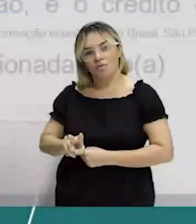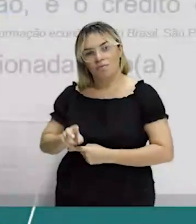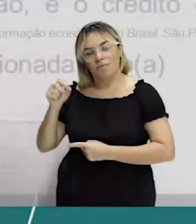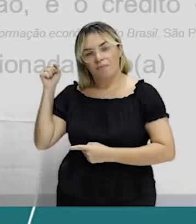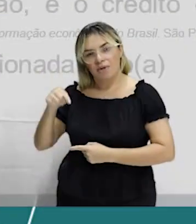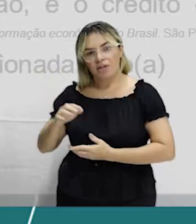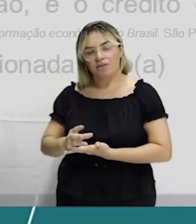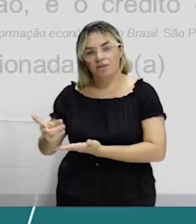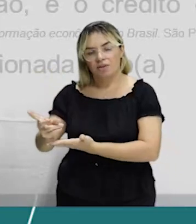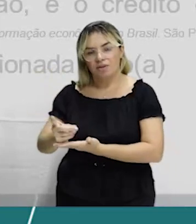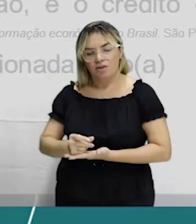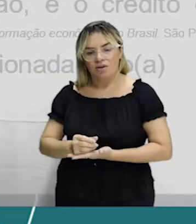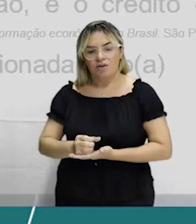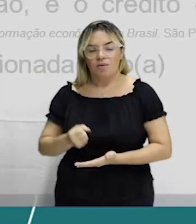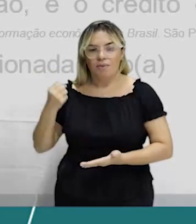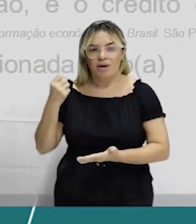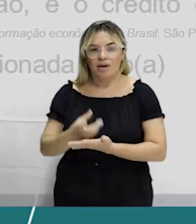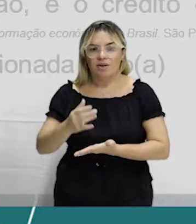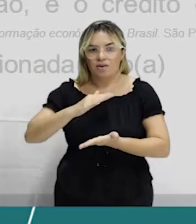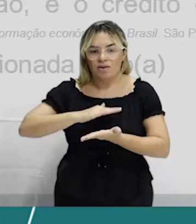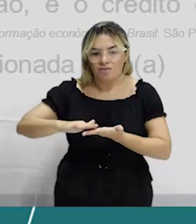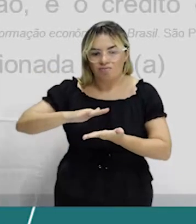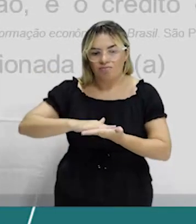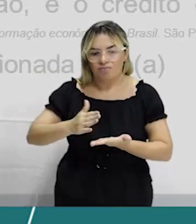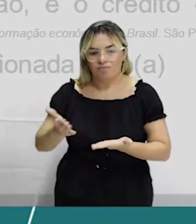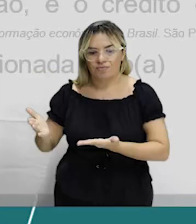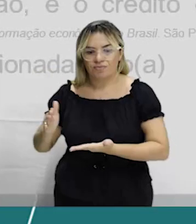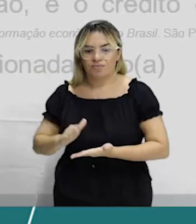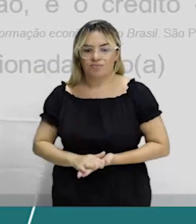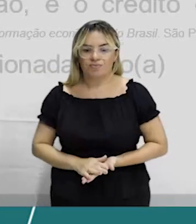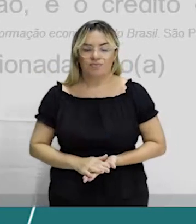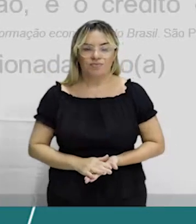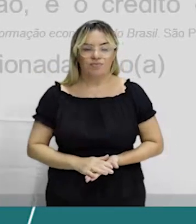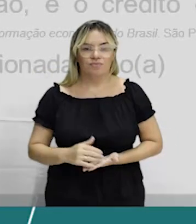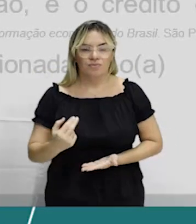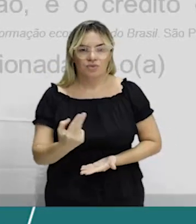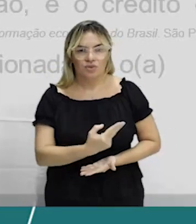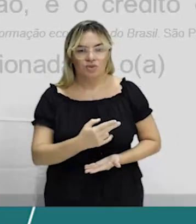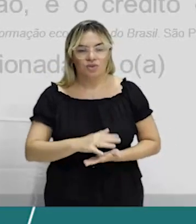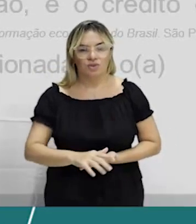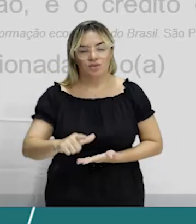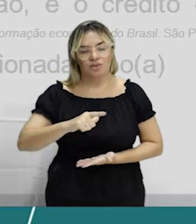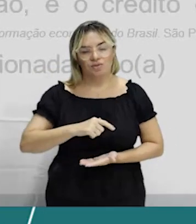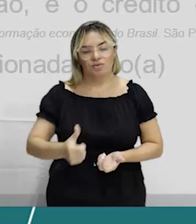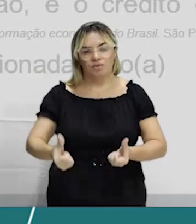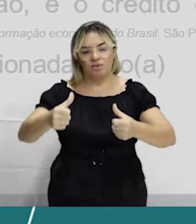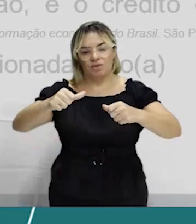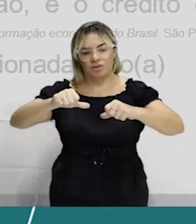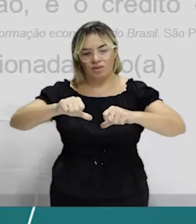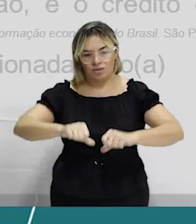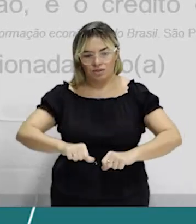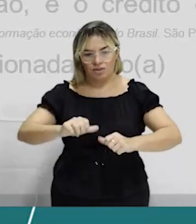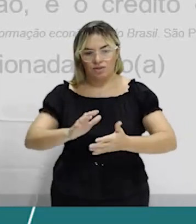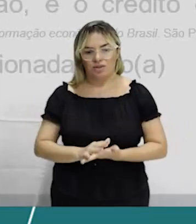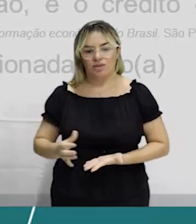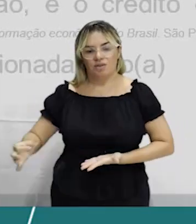Diante disso, nós teremos uma crise de superprodução da economia cafeeira. O reflexo da crise de 29 no Brasil é a